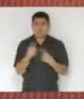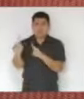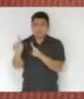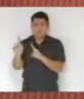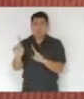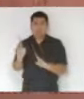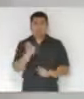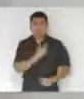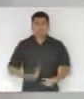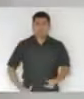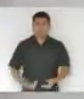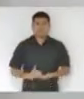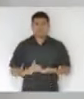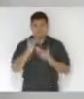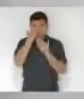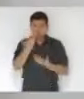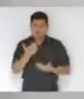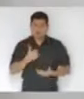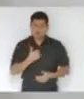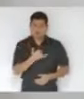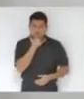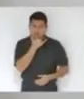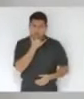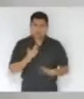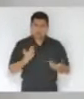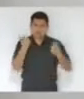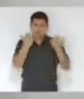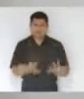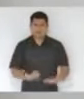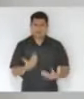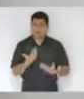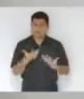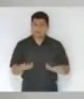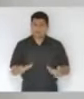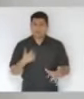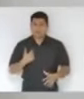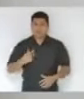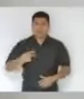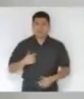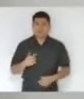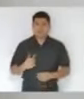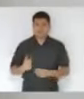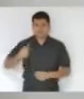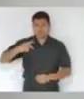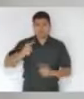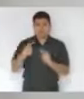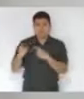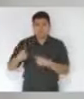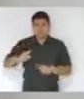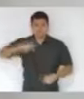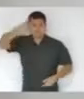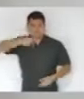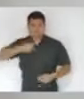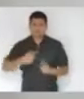Obrigado. Prefiro não comentar, deputado, porque não tenho nada pessoal contra essas entidades. Mas cometeram